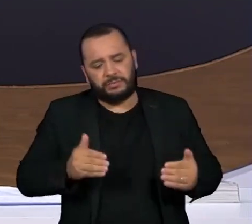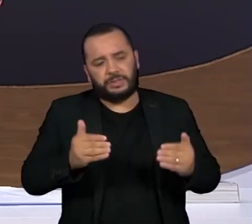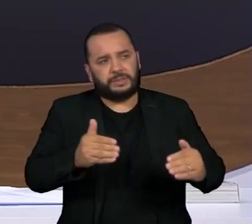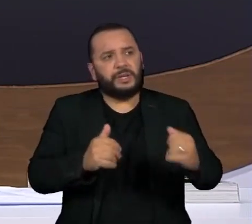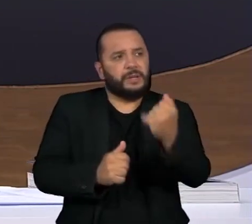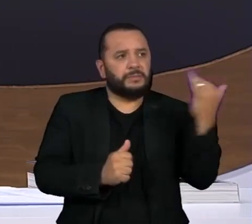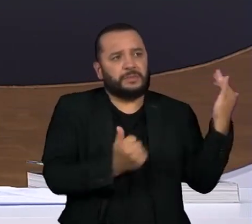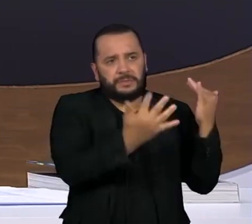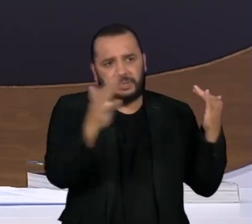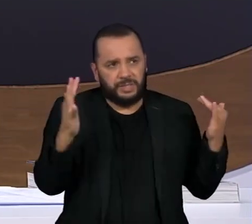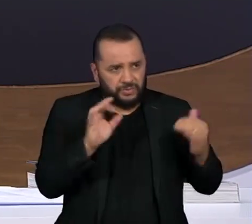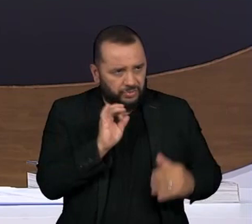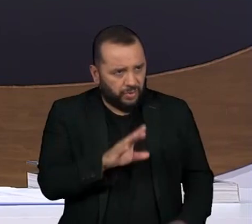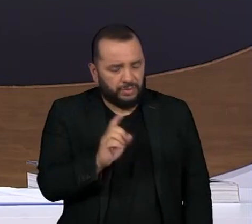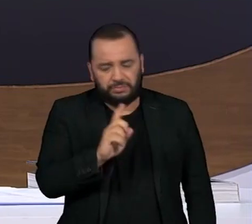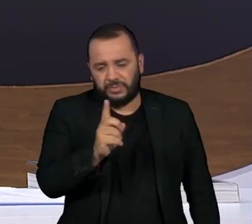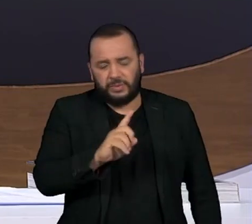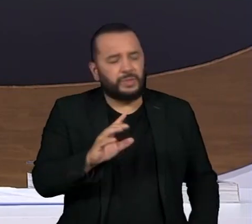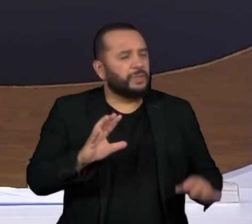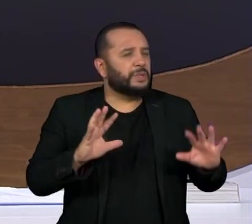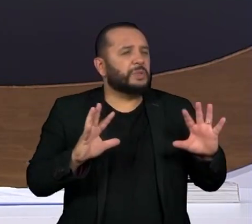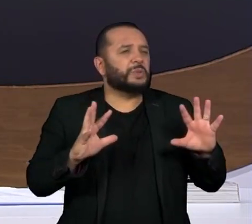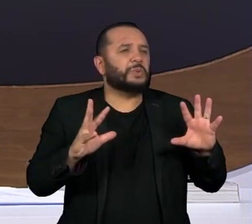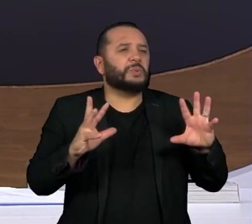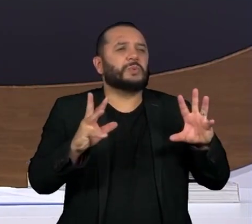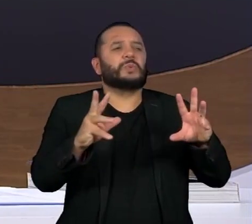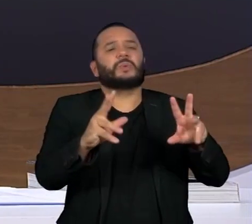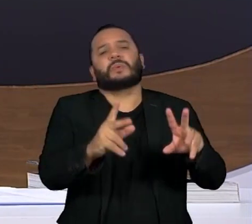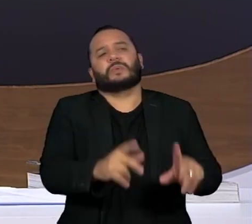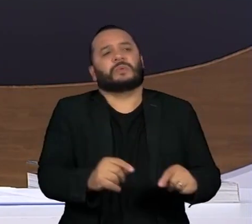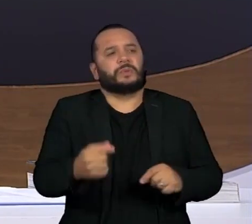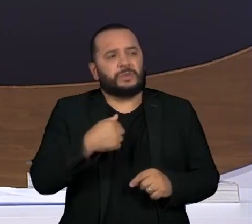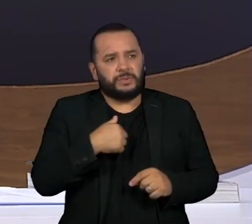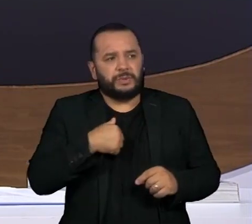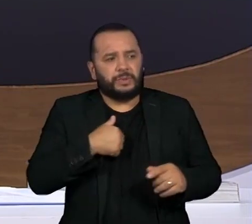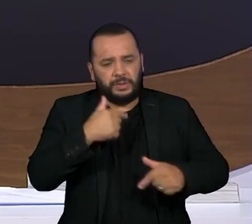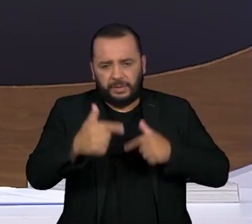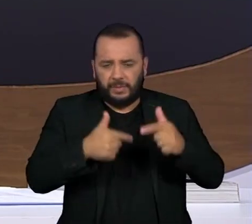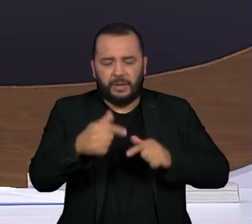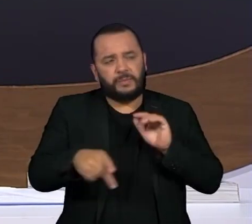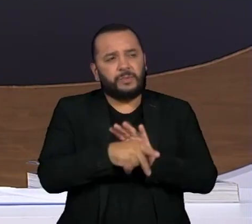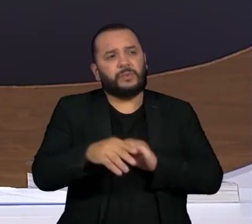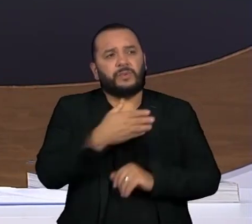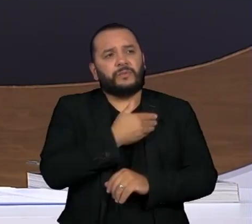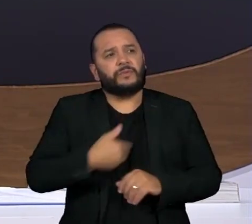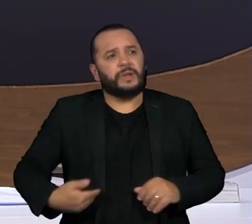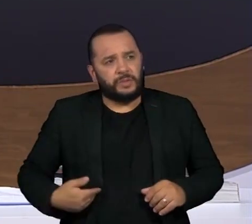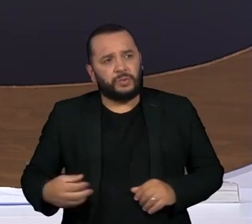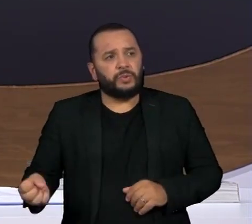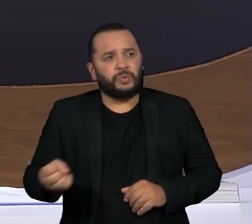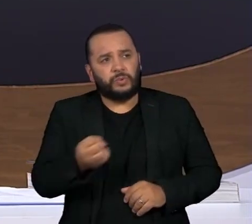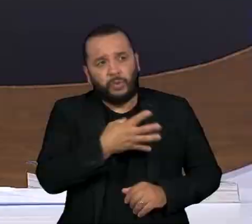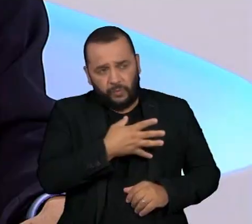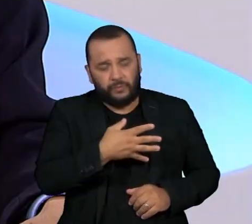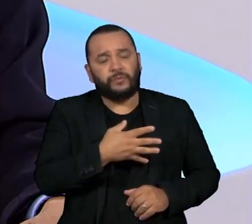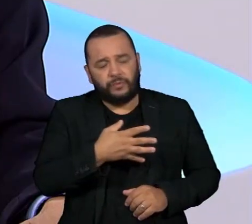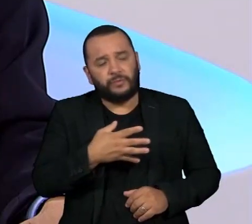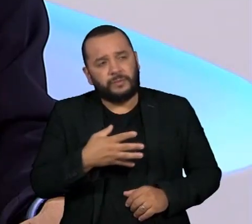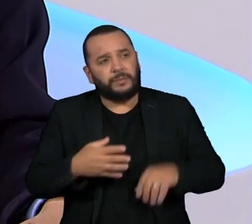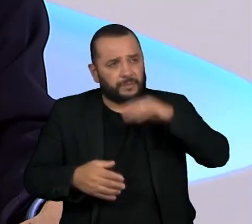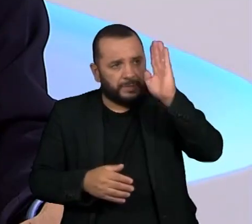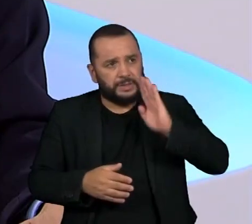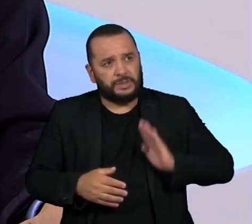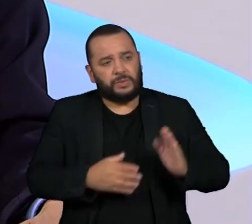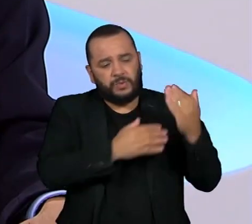em toda a orquestração do governo para esse novo paradigma em que o Brasil tem um novo papel no mundo